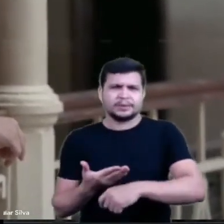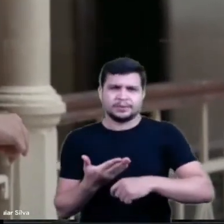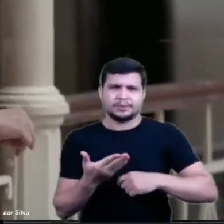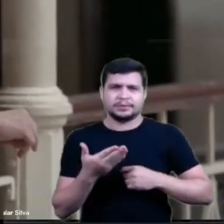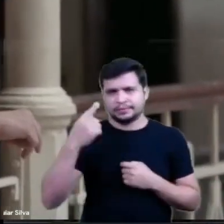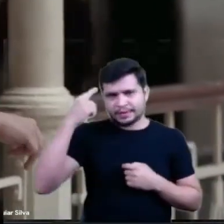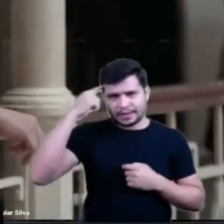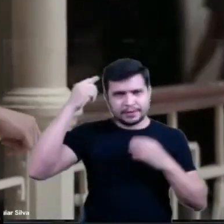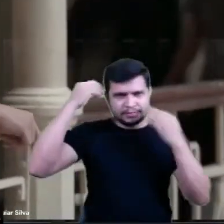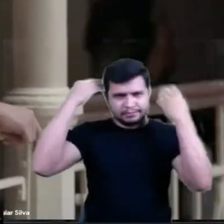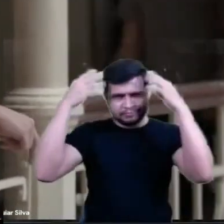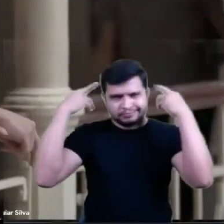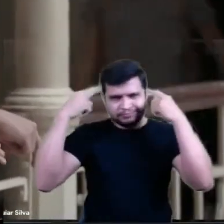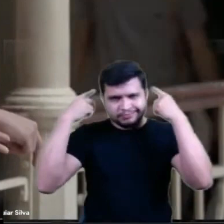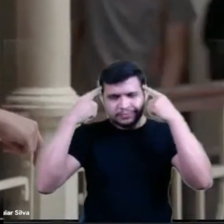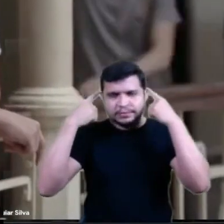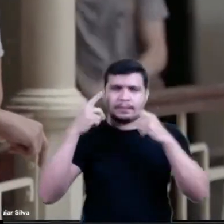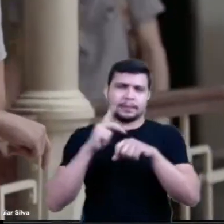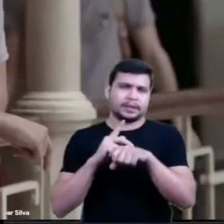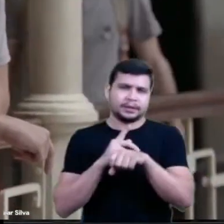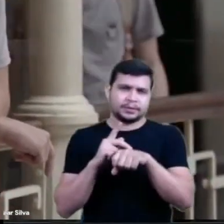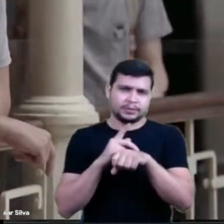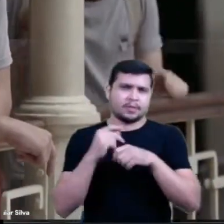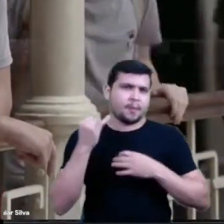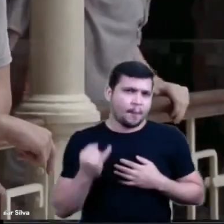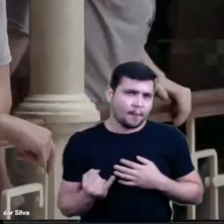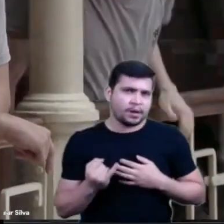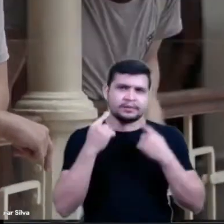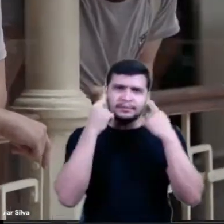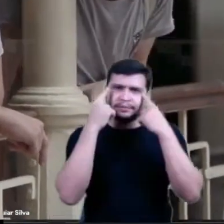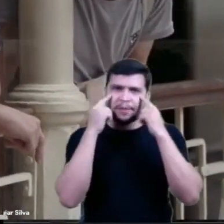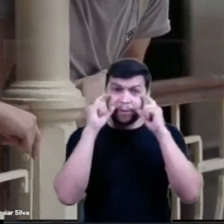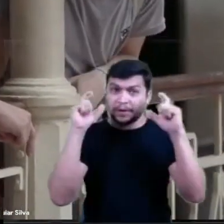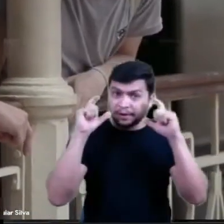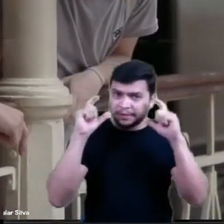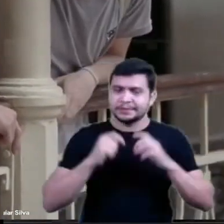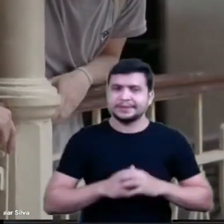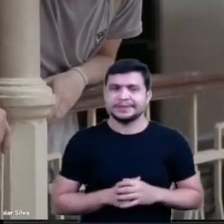sabe? Magro, tem um olhão, tá chegando. E aí?